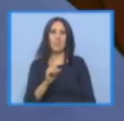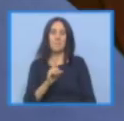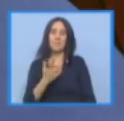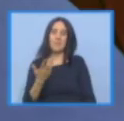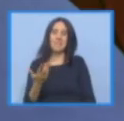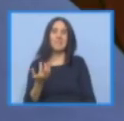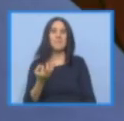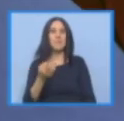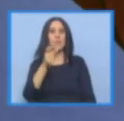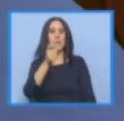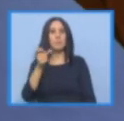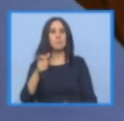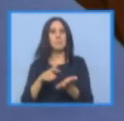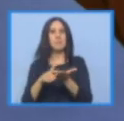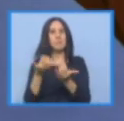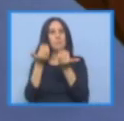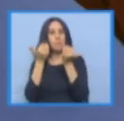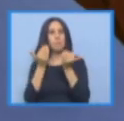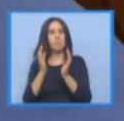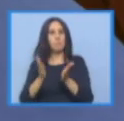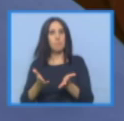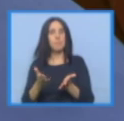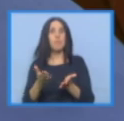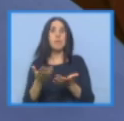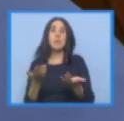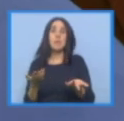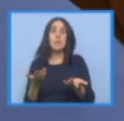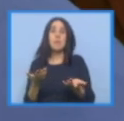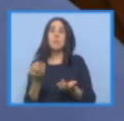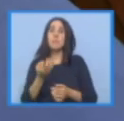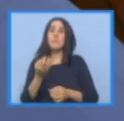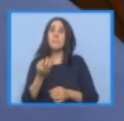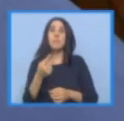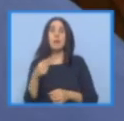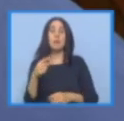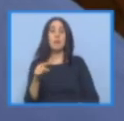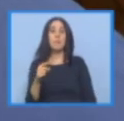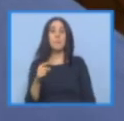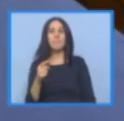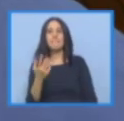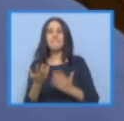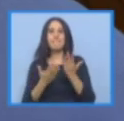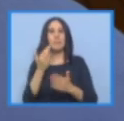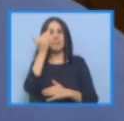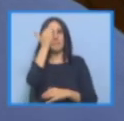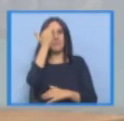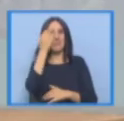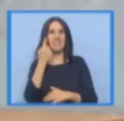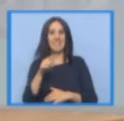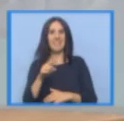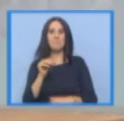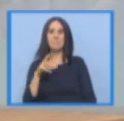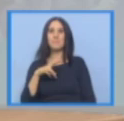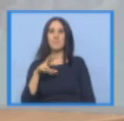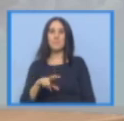E convém as pessoas informarem-se. E também há uma certa mentalidade em